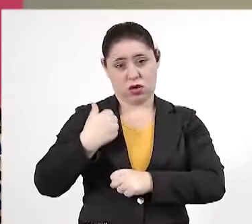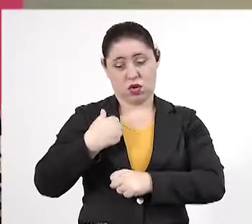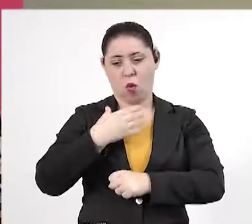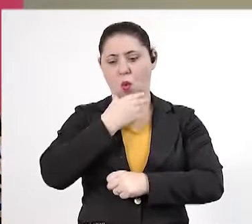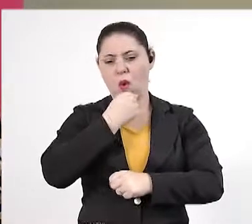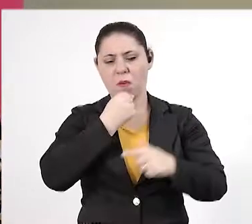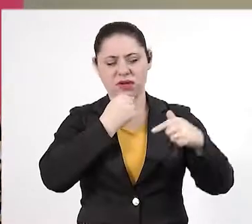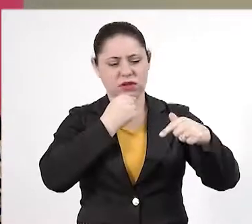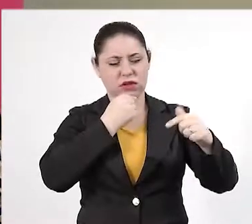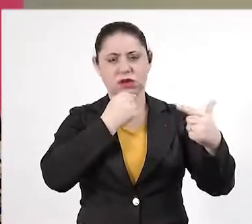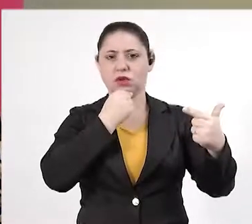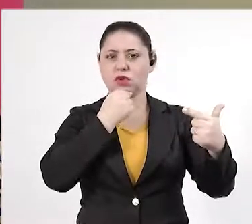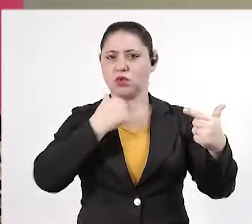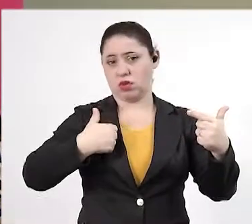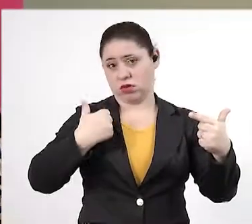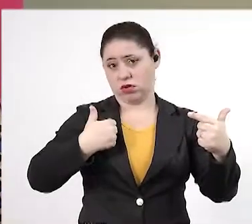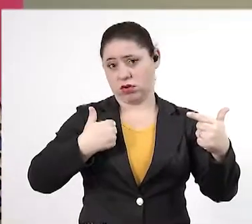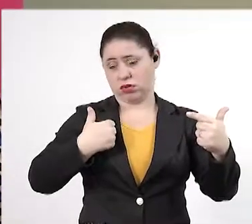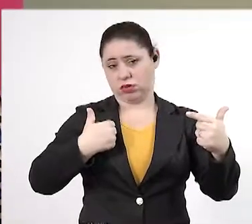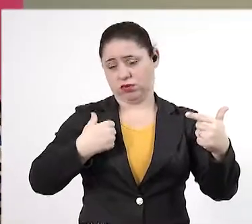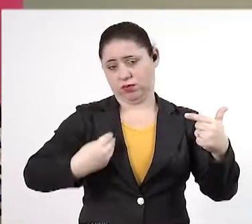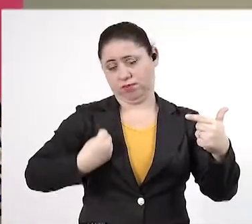em média a 72 anos.